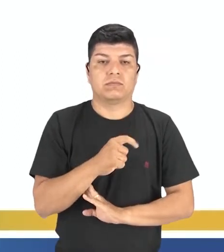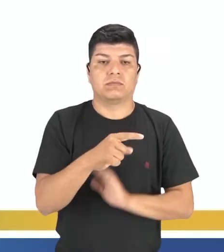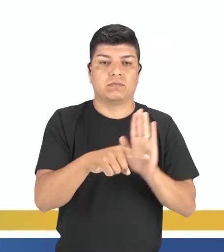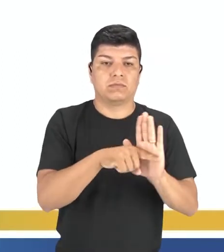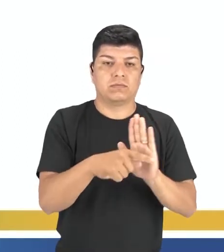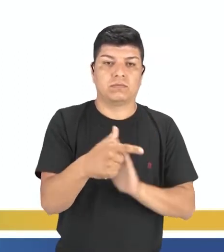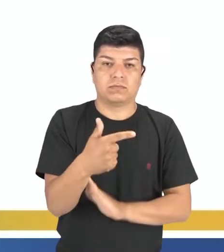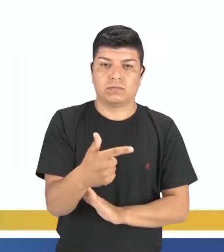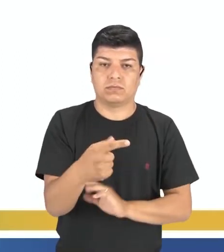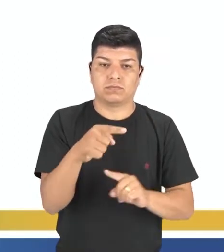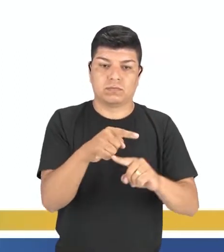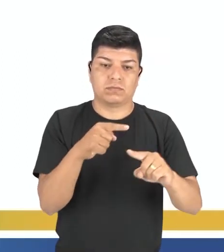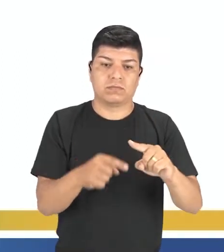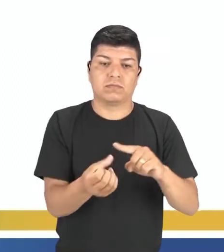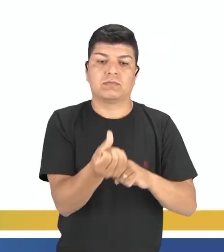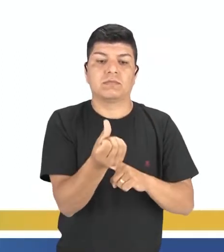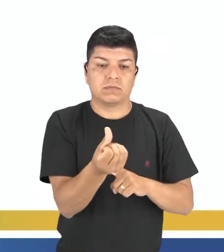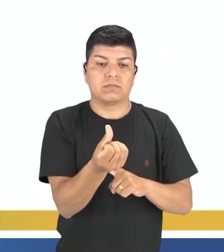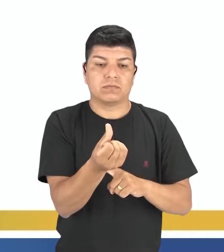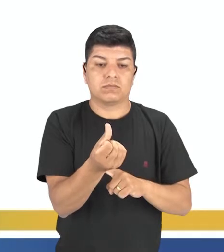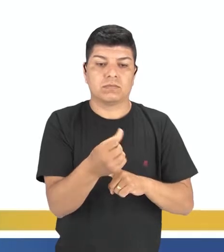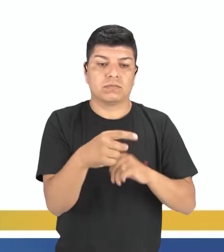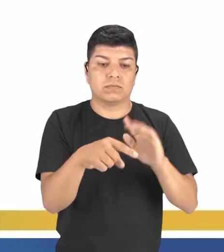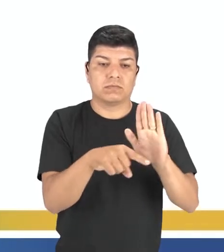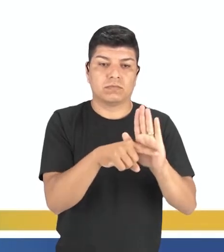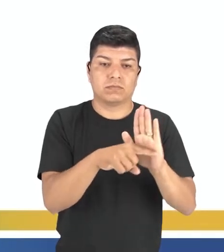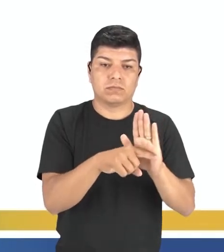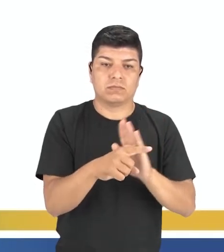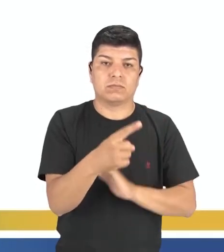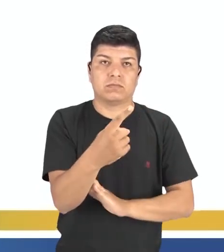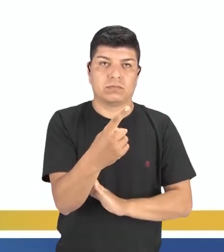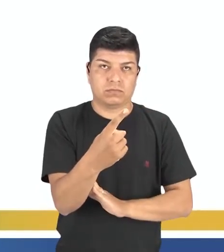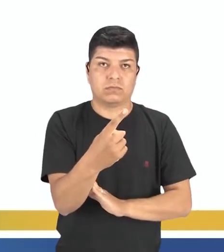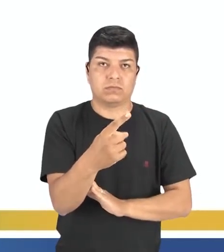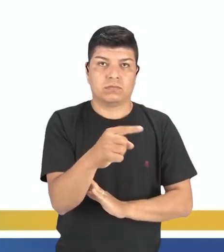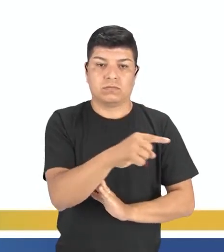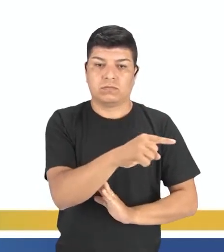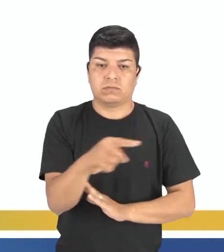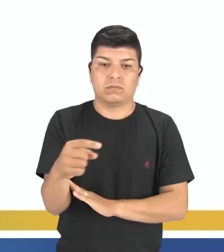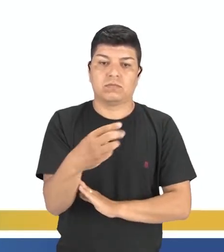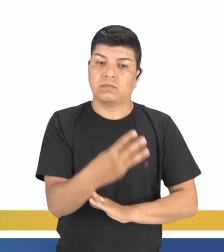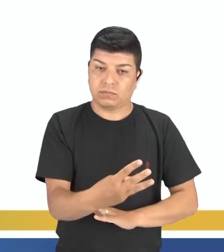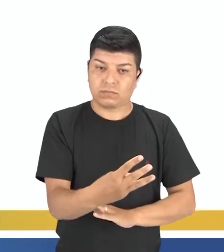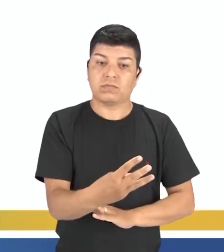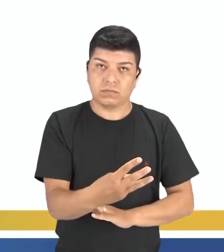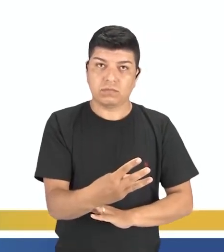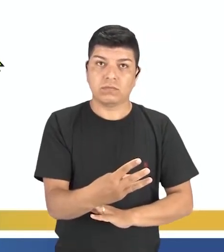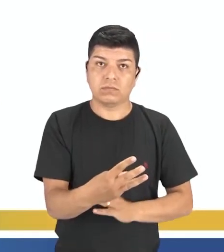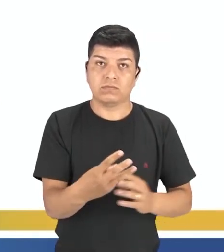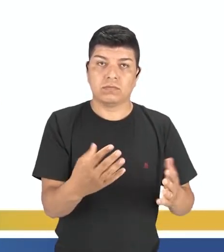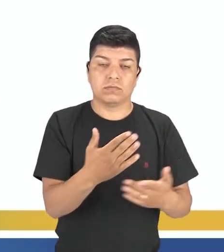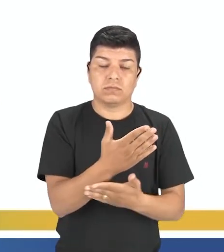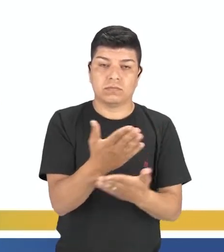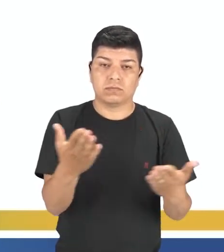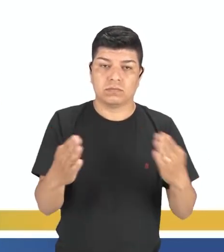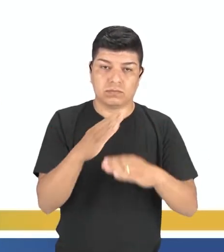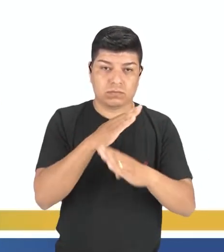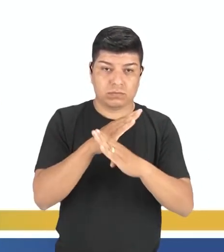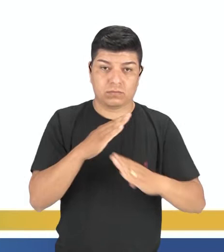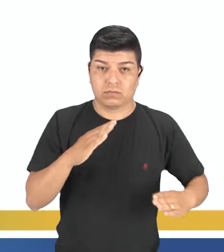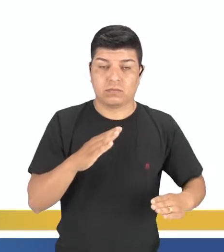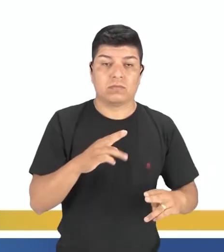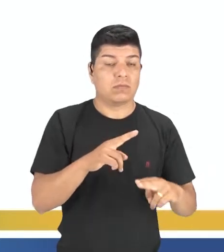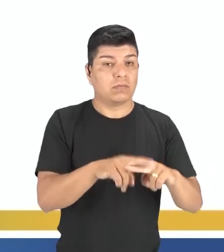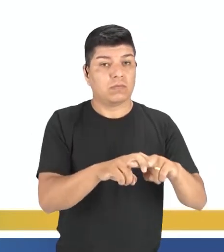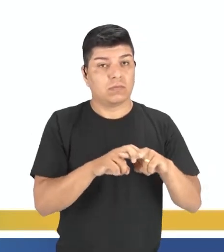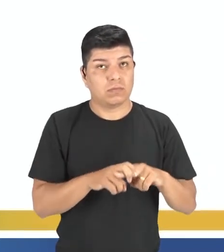menos 2 dividido para 6, menos 1/3. Essas seriam as raízes da equação de segundo grau. Porém, temos